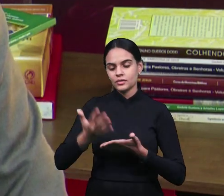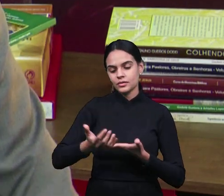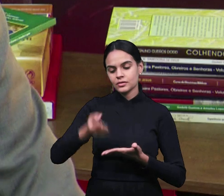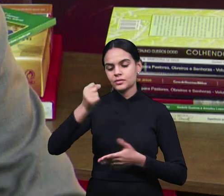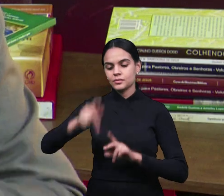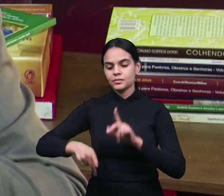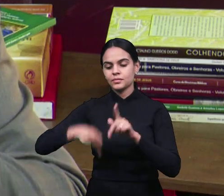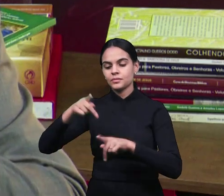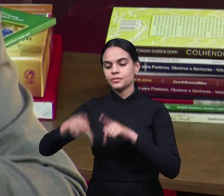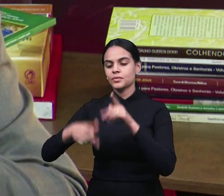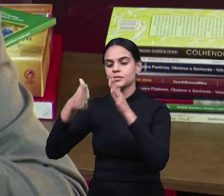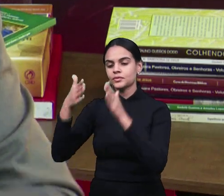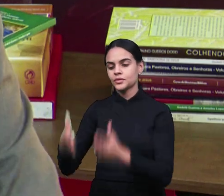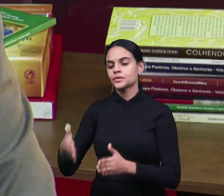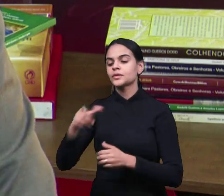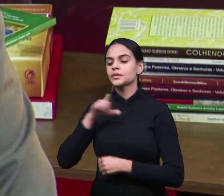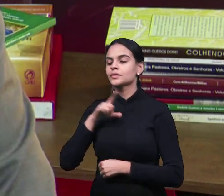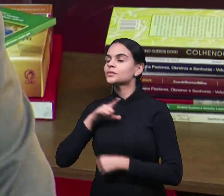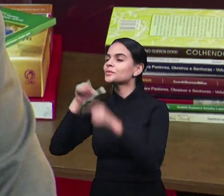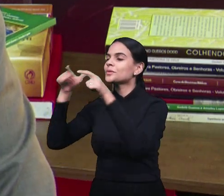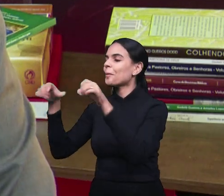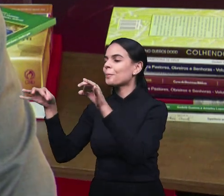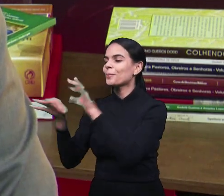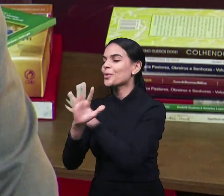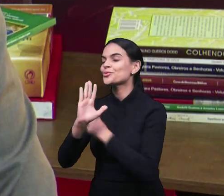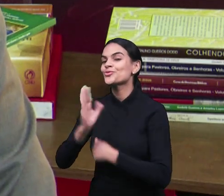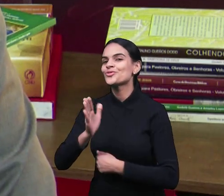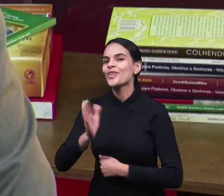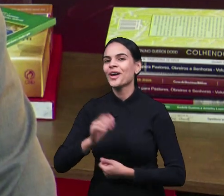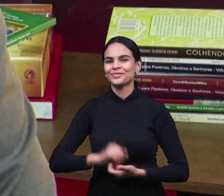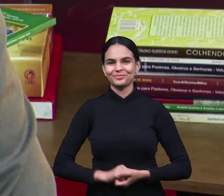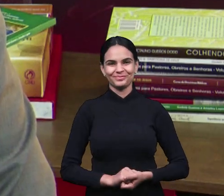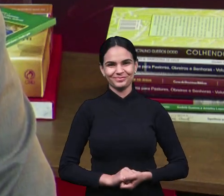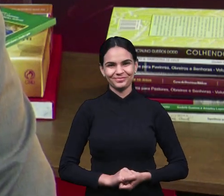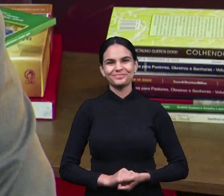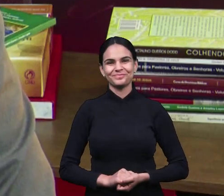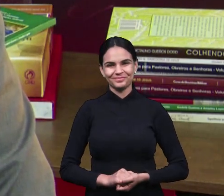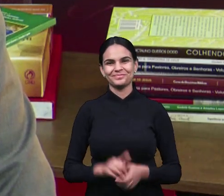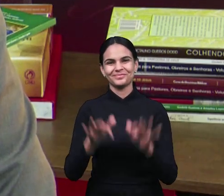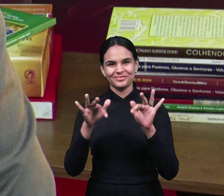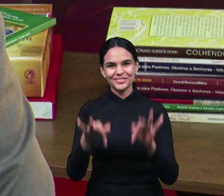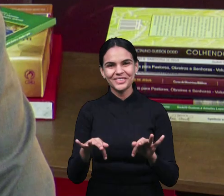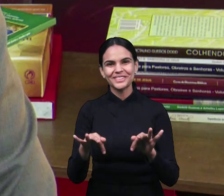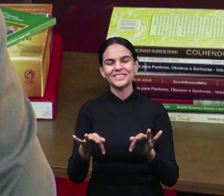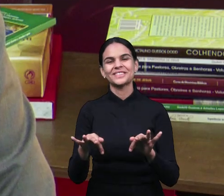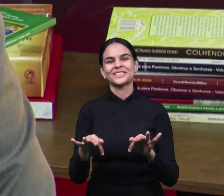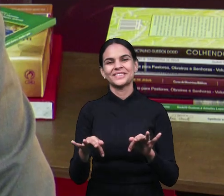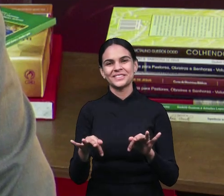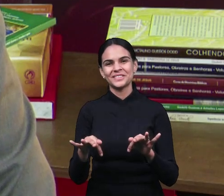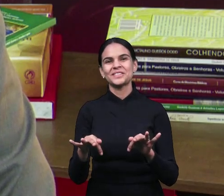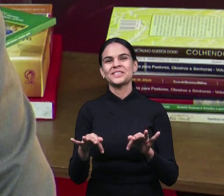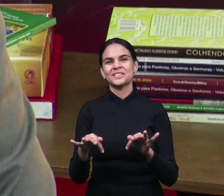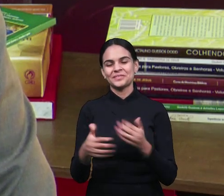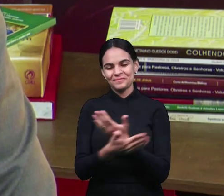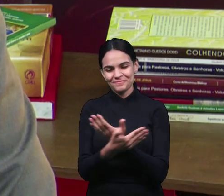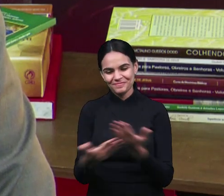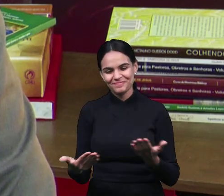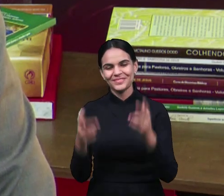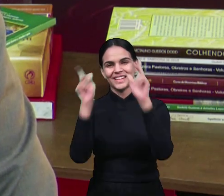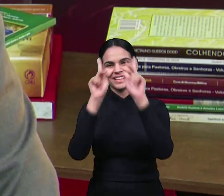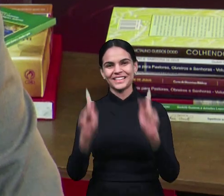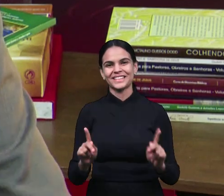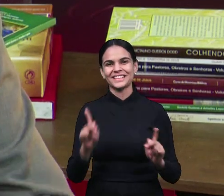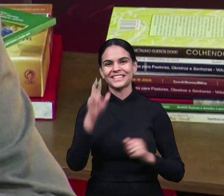uma igreja. E há um lugar preparado para você também. Amém. Nós estamos encerrando aqui, nós queremos despedir a todos, né, com a paz do